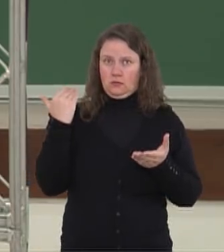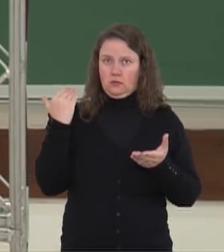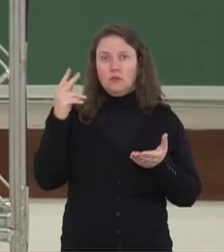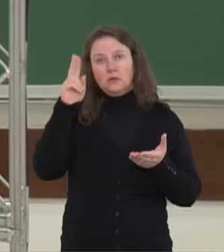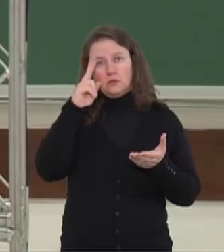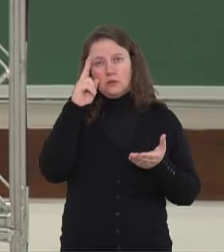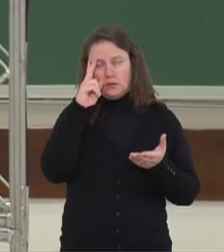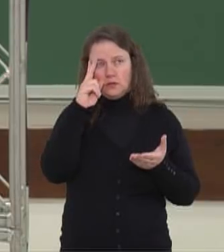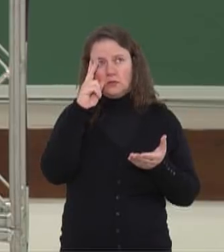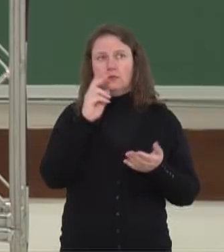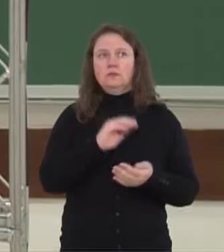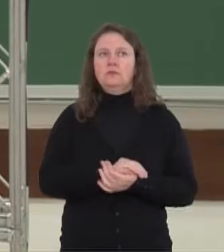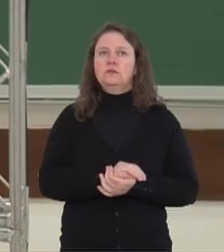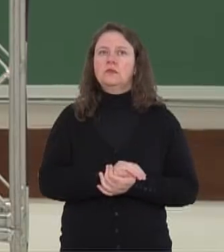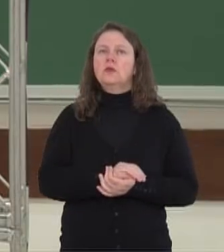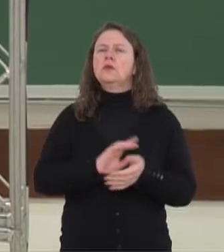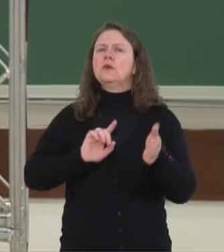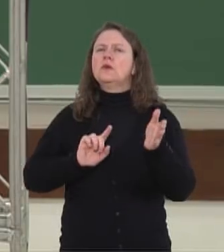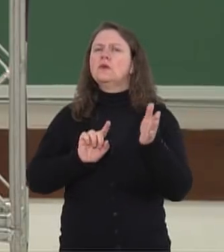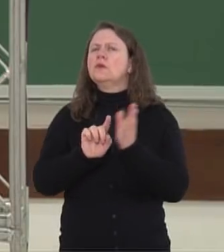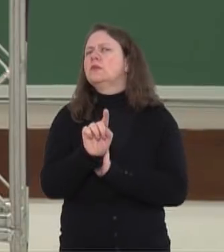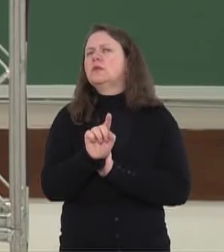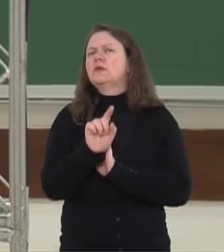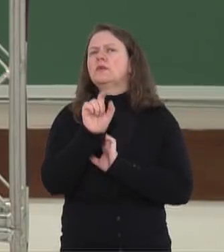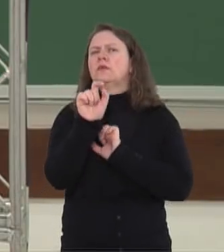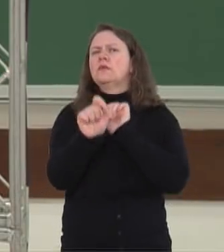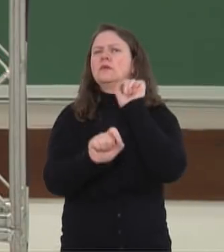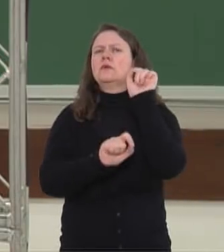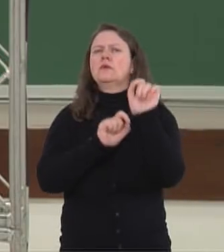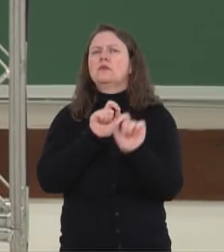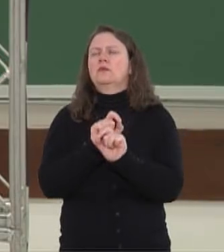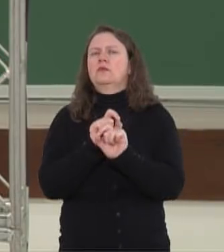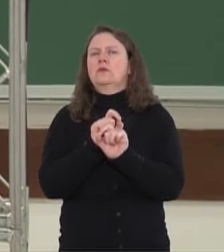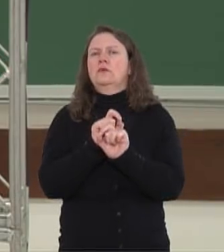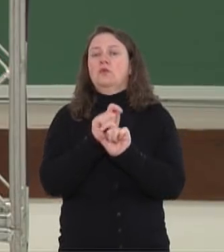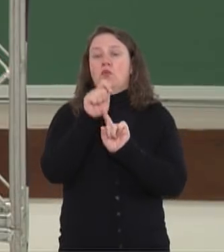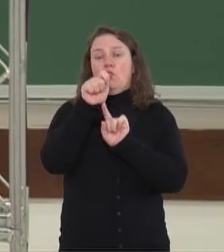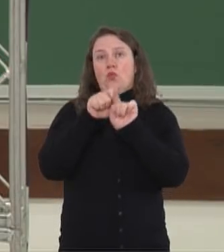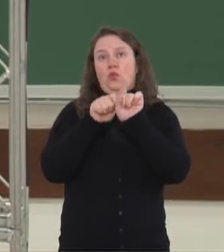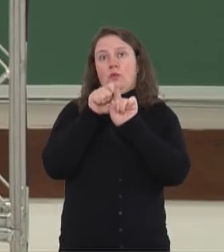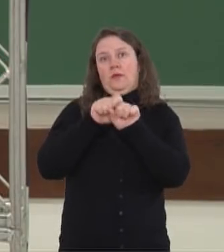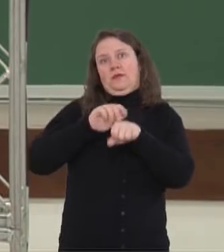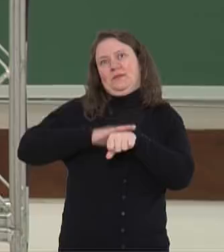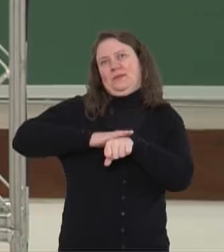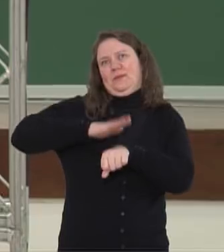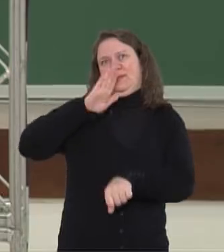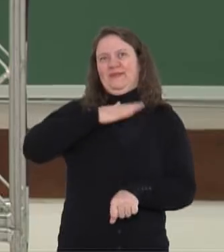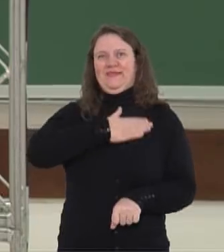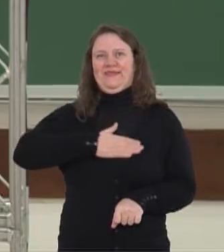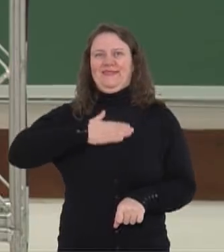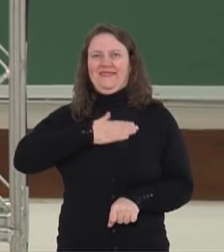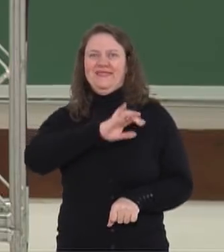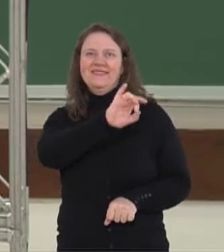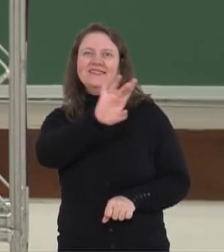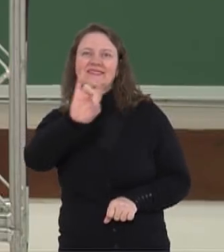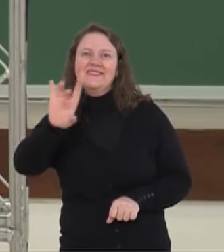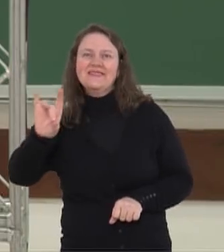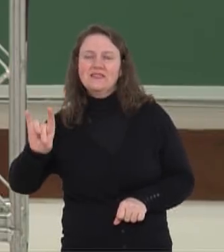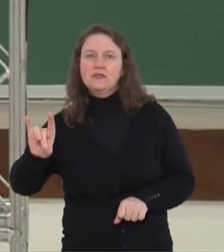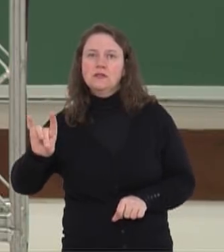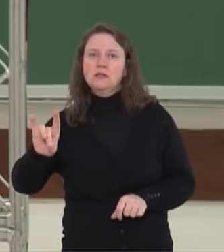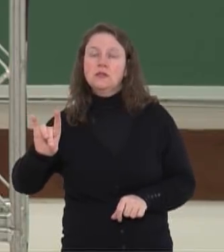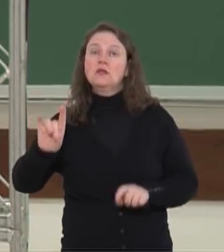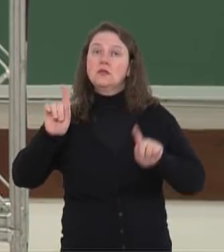ele estar escrito. Quando eu perguntei qual era o mês favorito de vocês, e depois eu disse que a gente